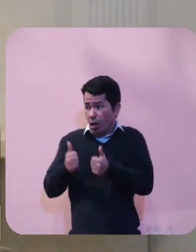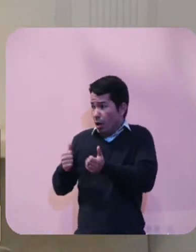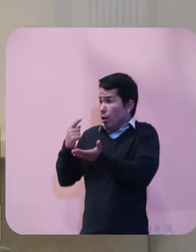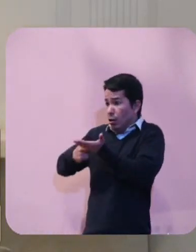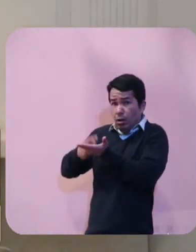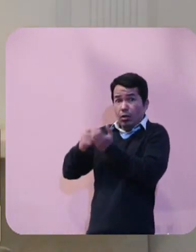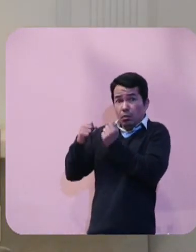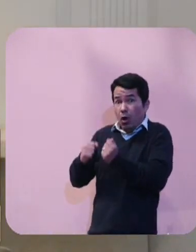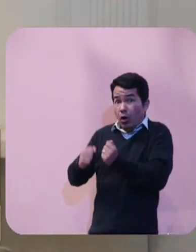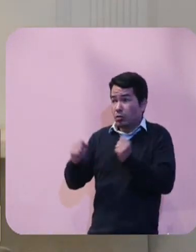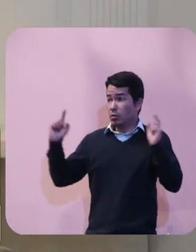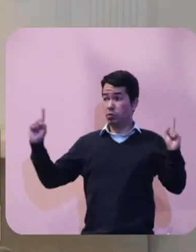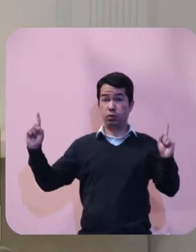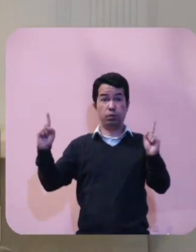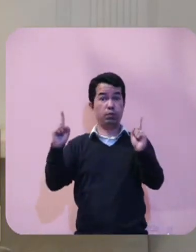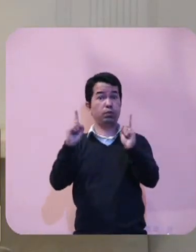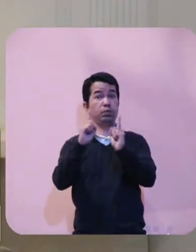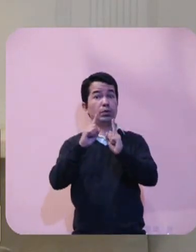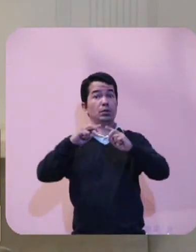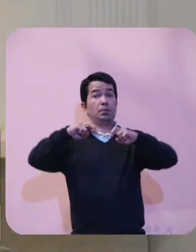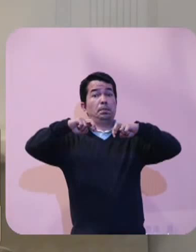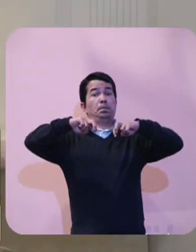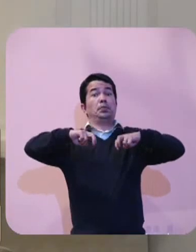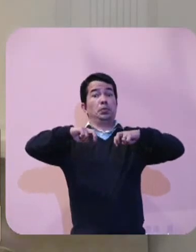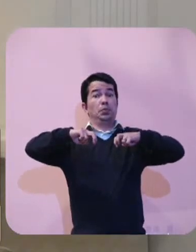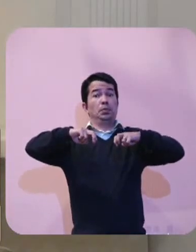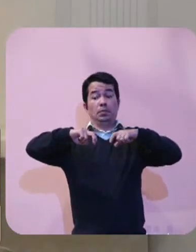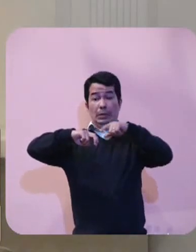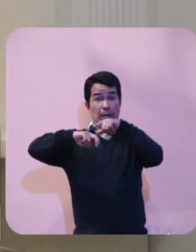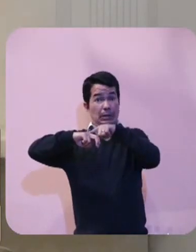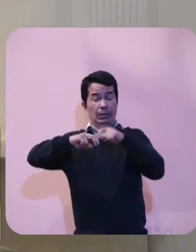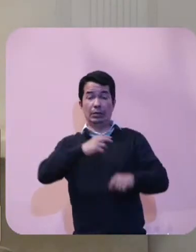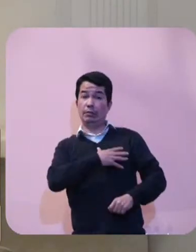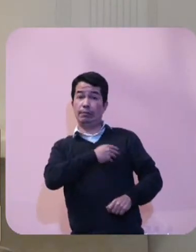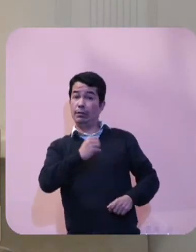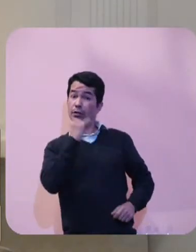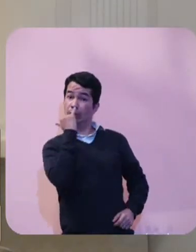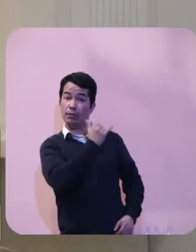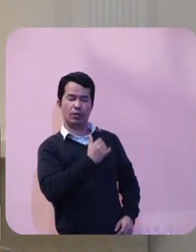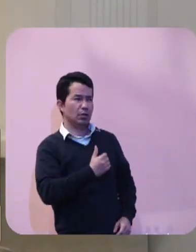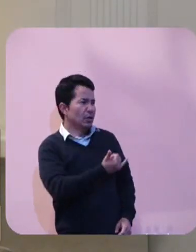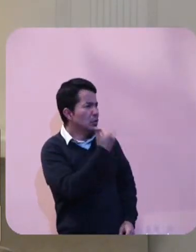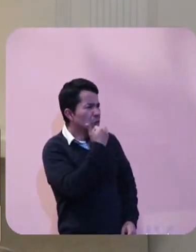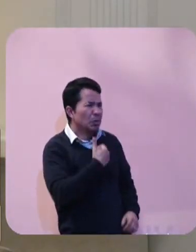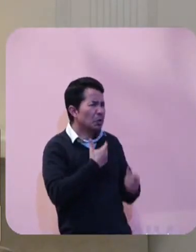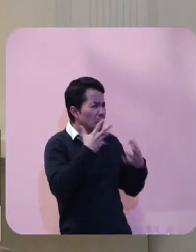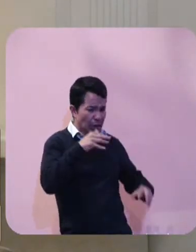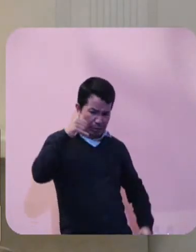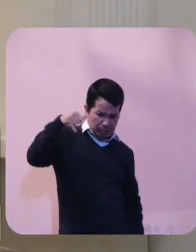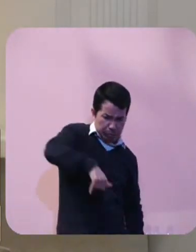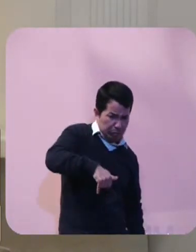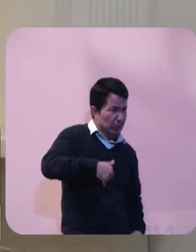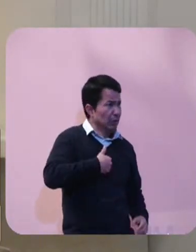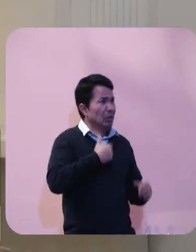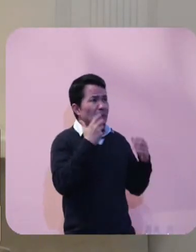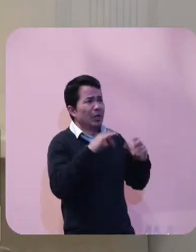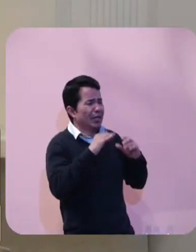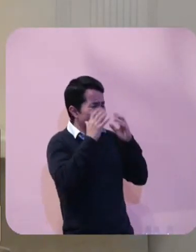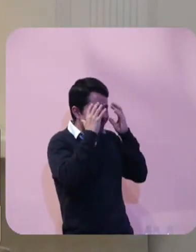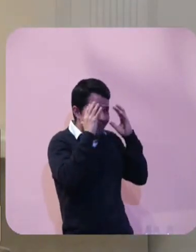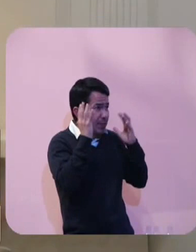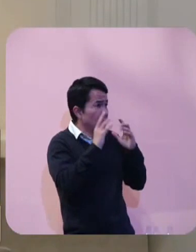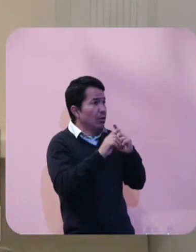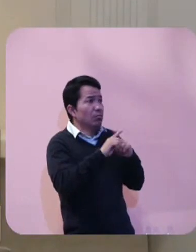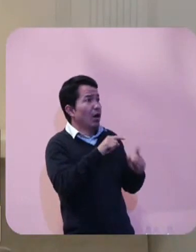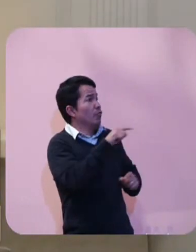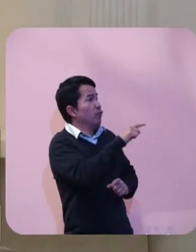filho disse que não queria ter desligado na cara do pai o telefone. Mas quando o pai começou a falar com ele, da